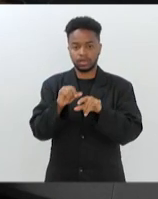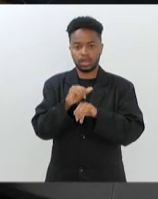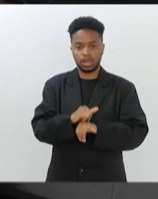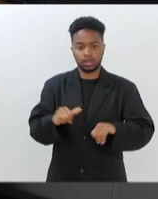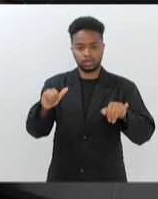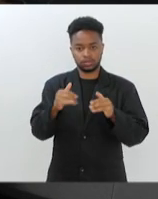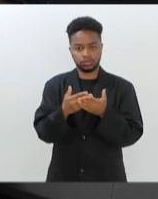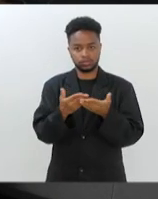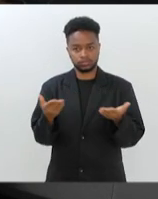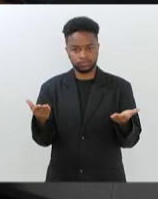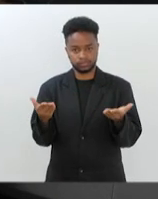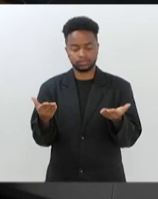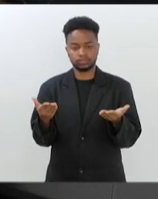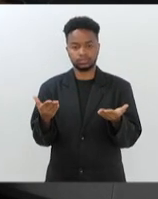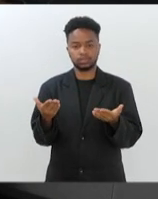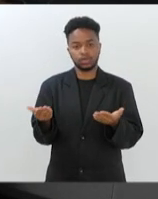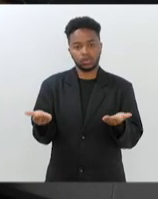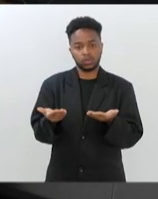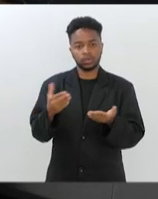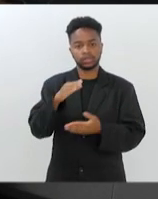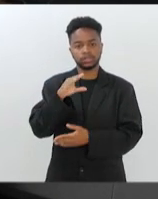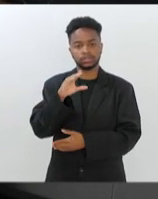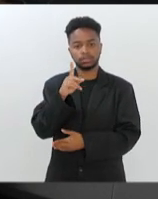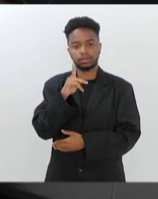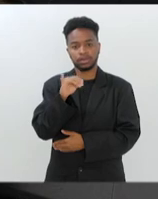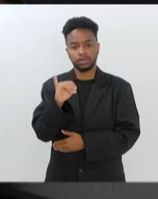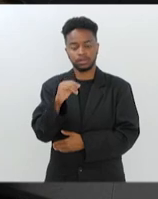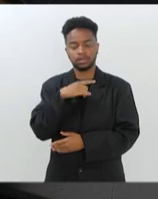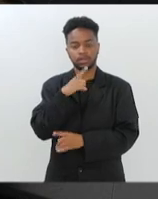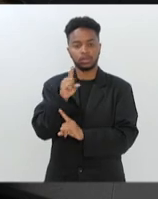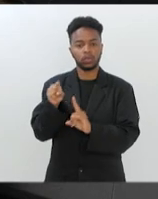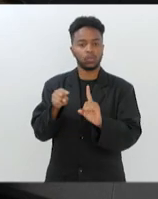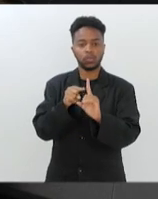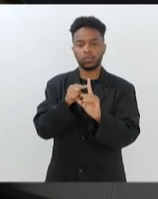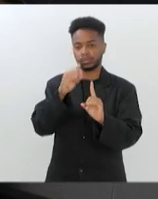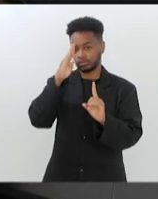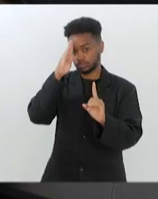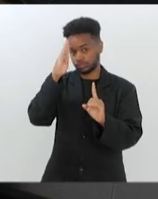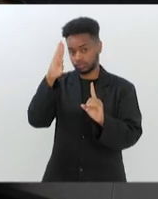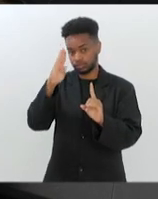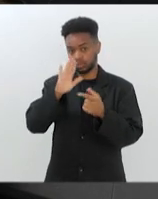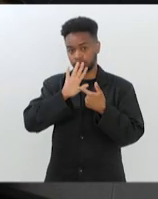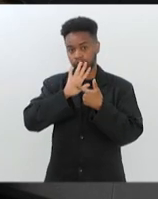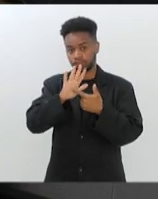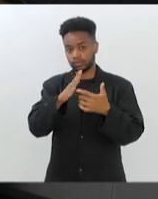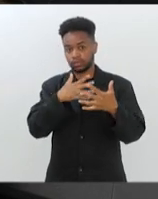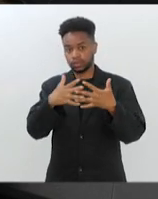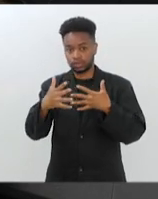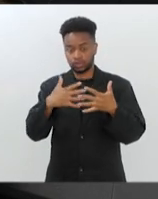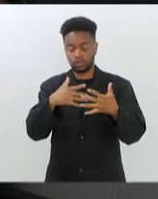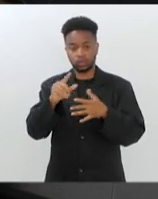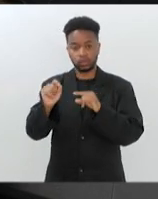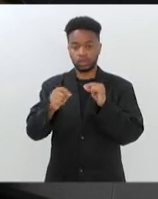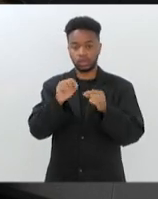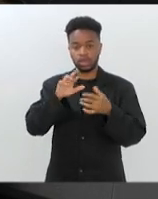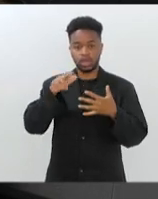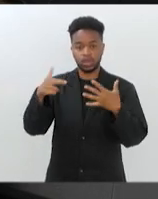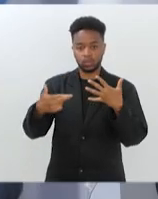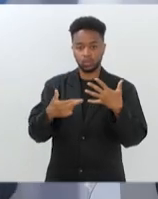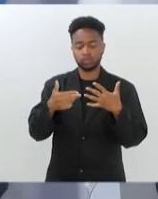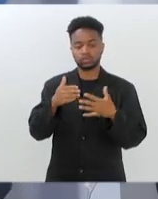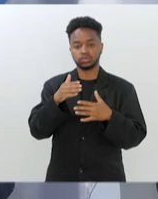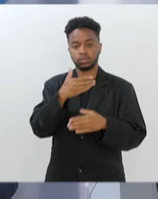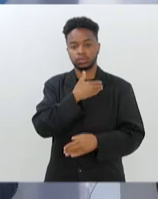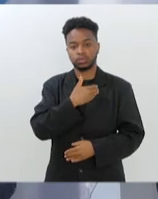que essa CPI tem por objetivo trazer transparência do recurso público que